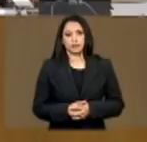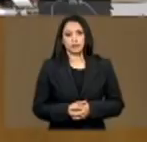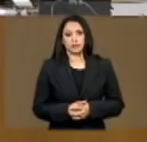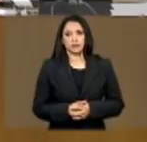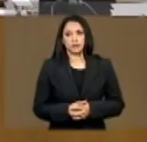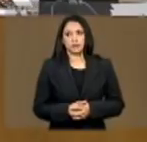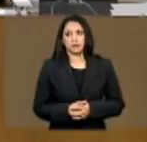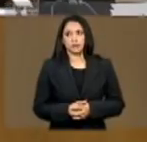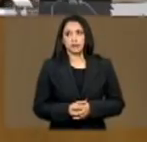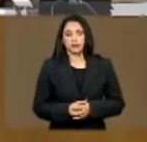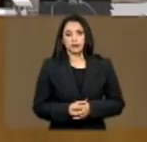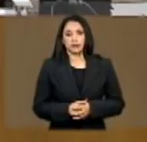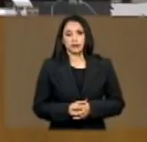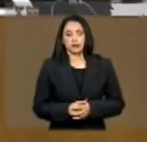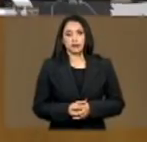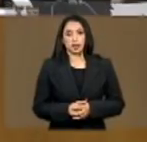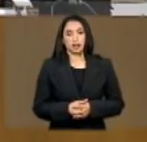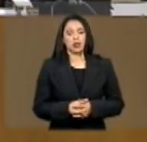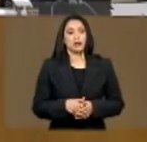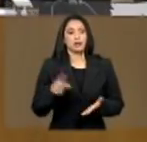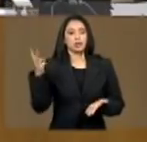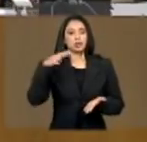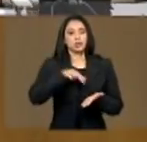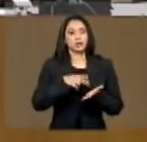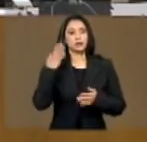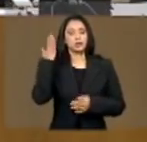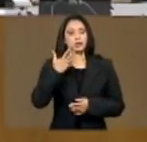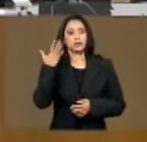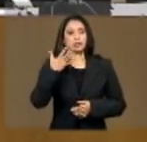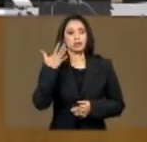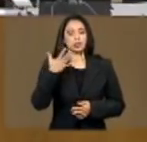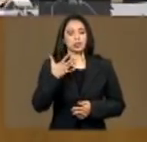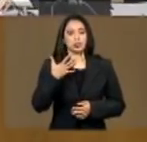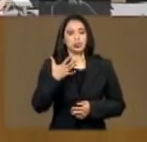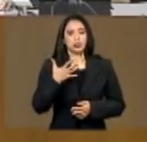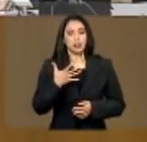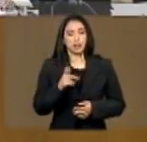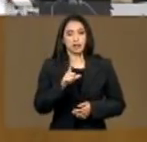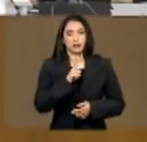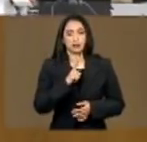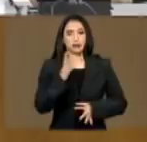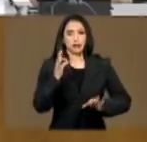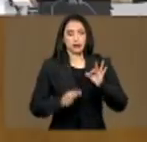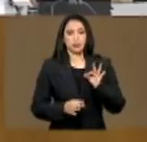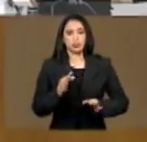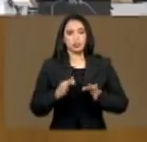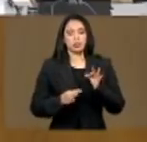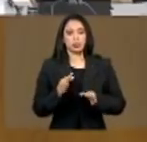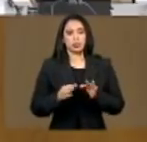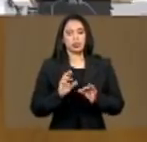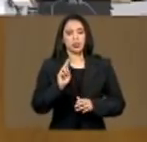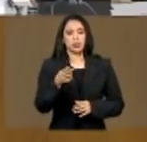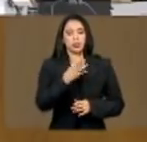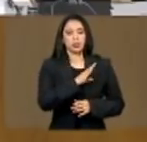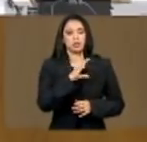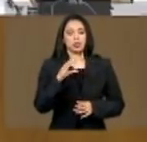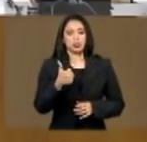com sustentações orais emprego para julgamento do habeas corpus 166